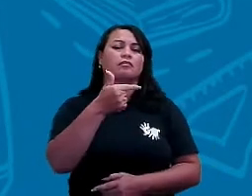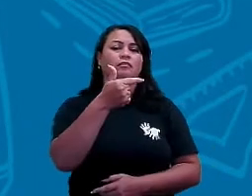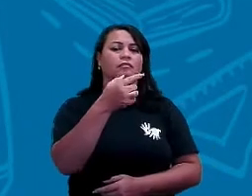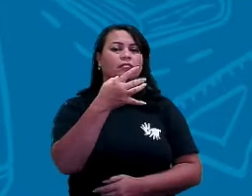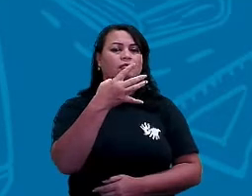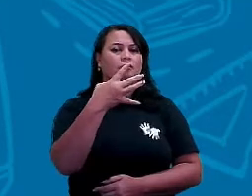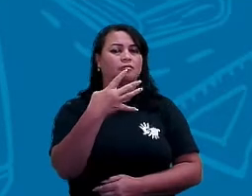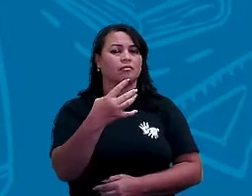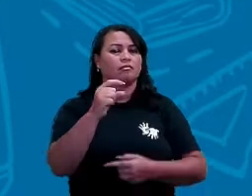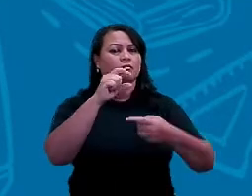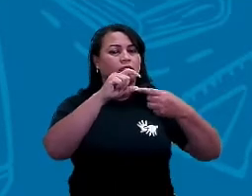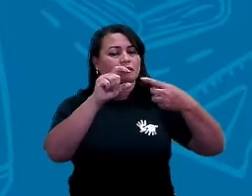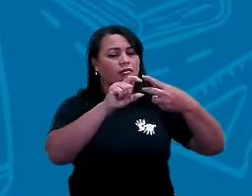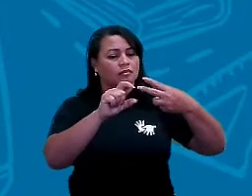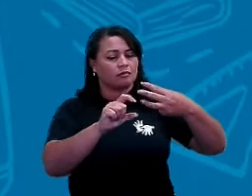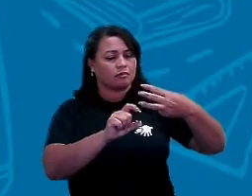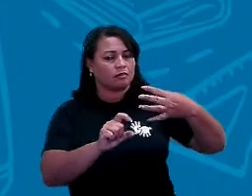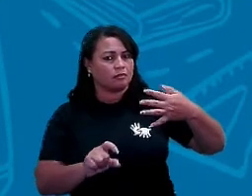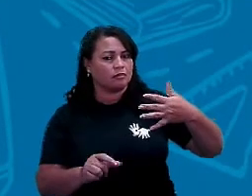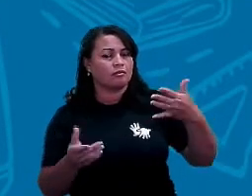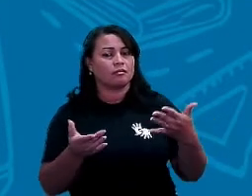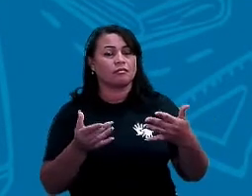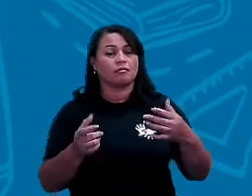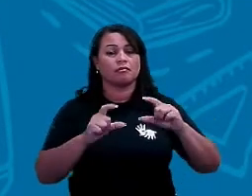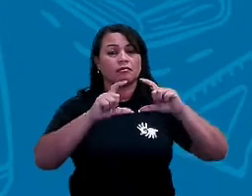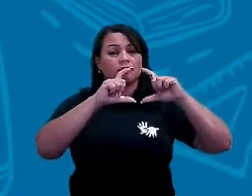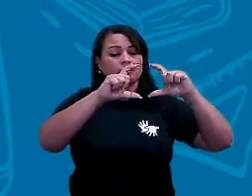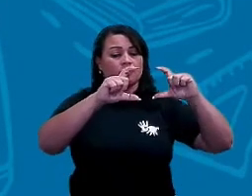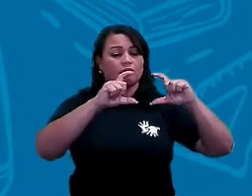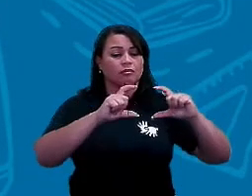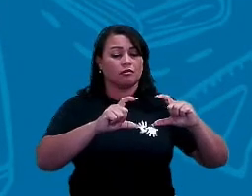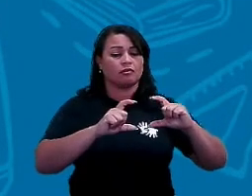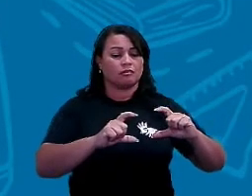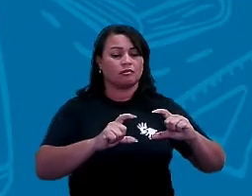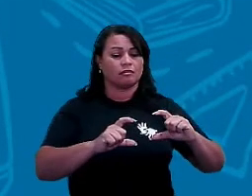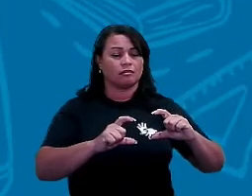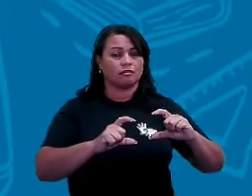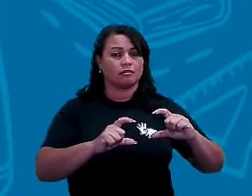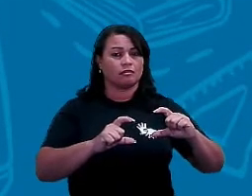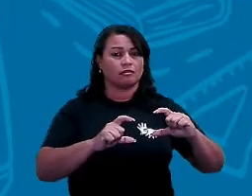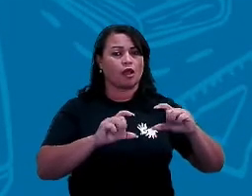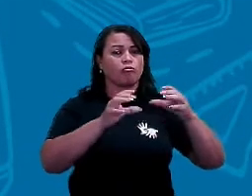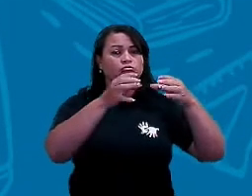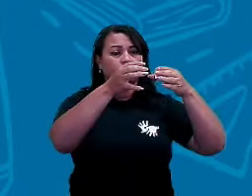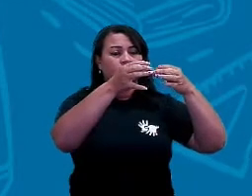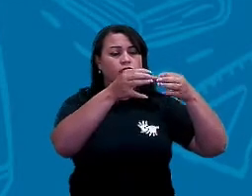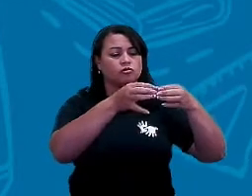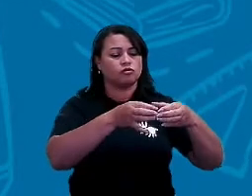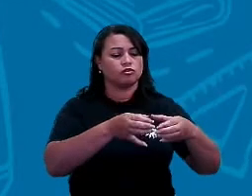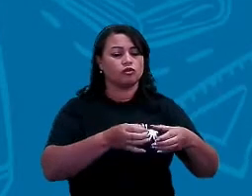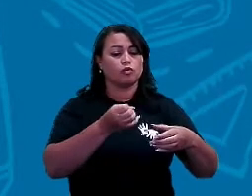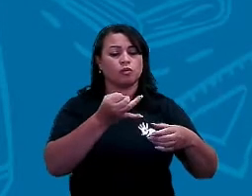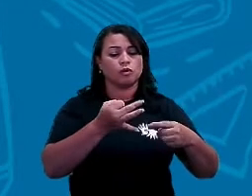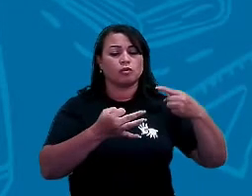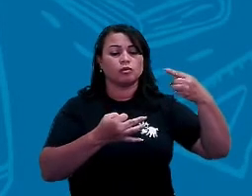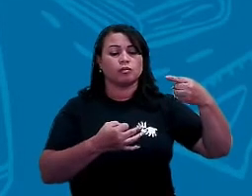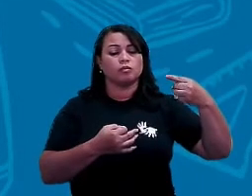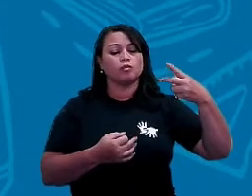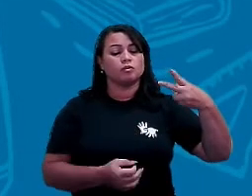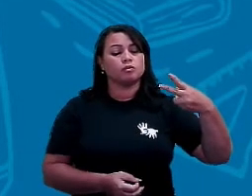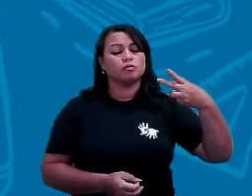24. E agora vamos falar dos versinhos, né? Ó, cada conjuntinho desse. 1,